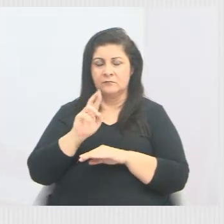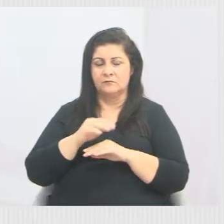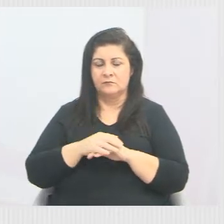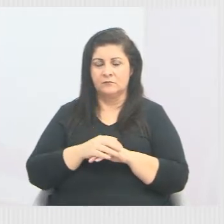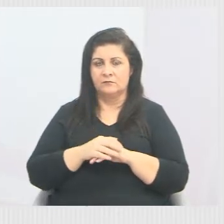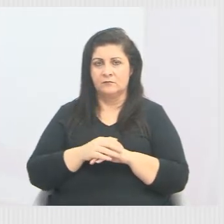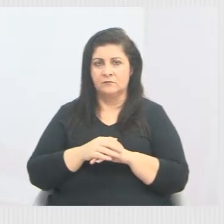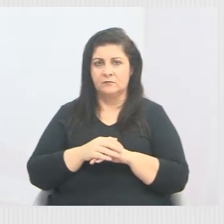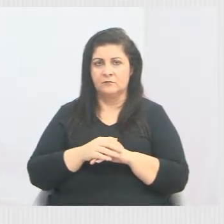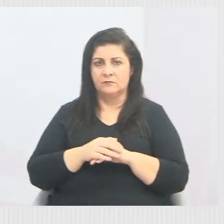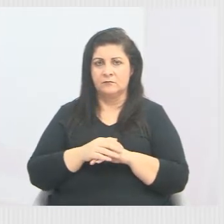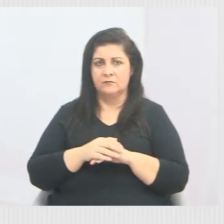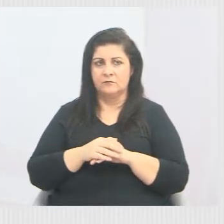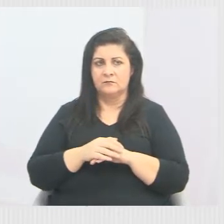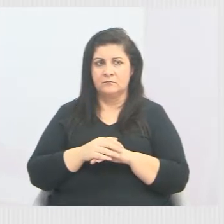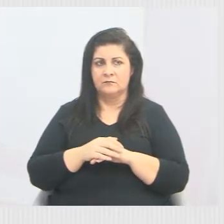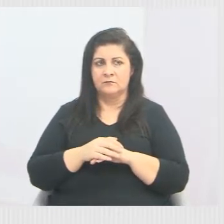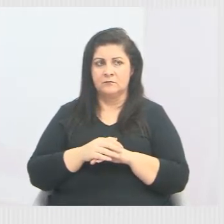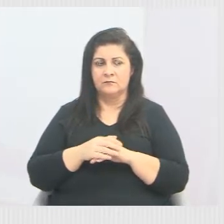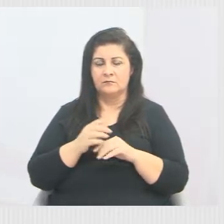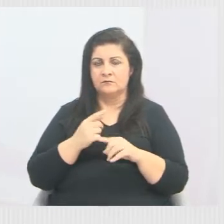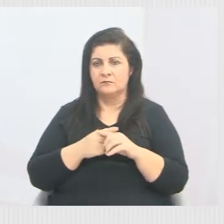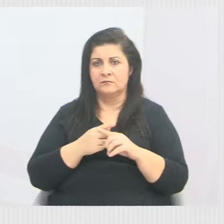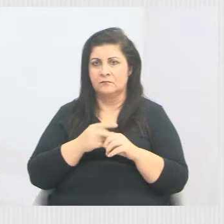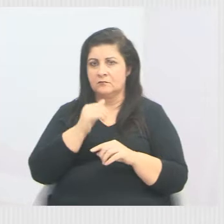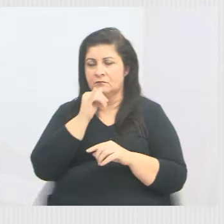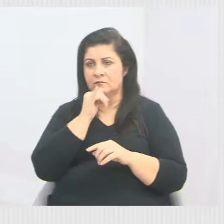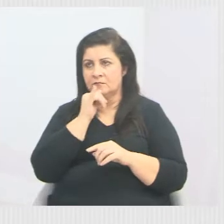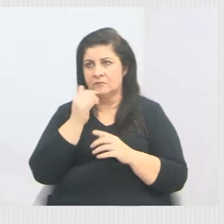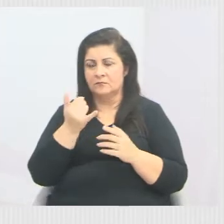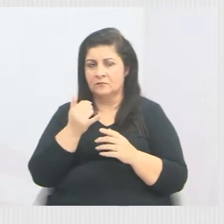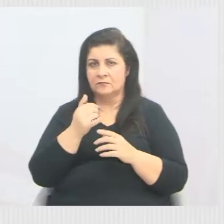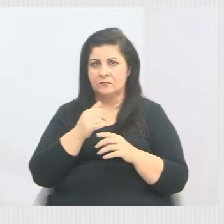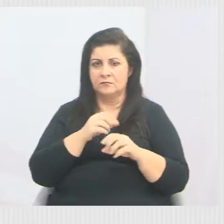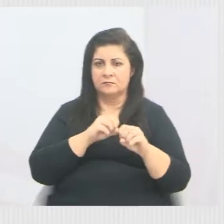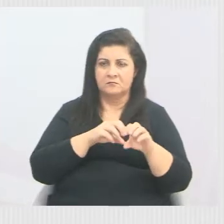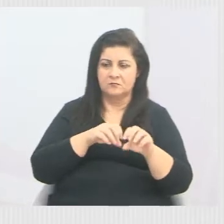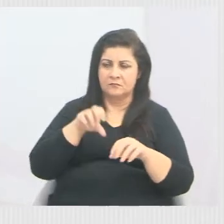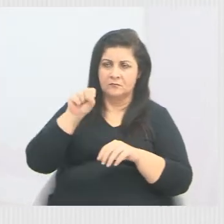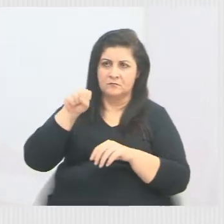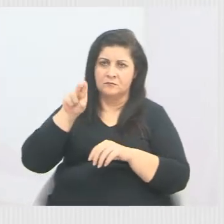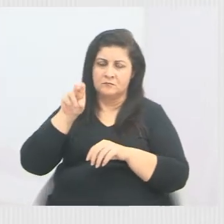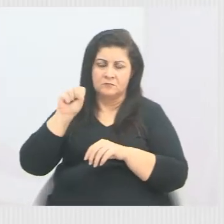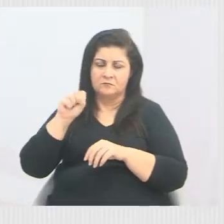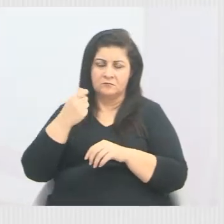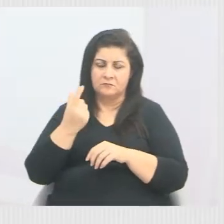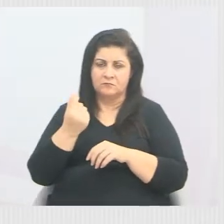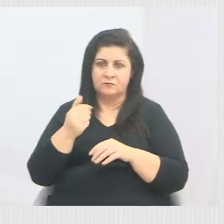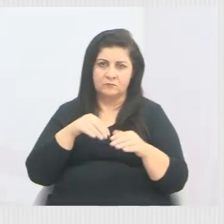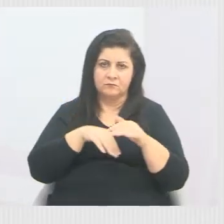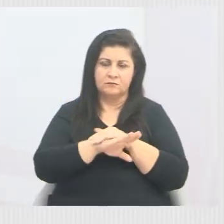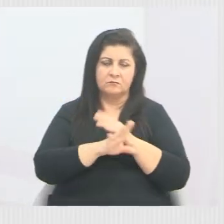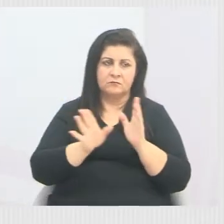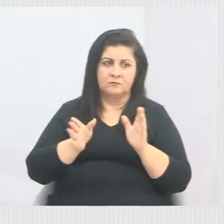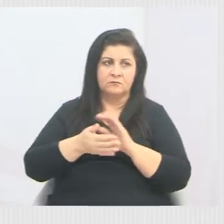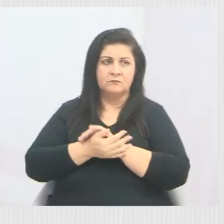referente a alguma situação, como, por exemplo, algum salário de educação ou SUS, algum recurso que entrou esporadicamente.